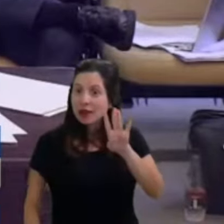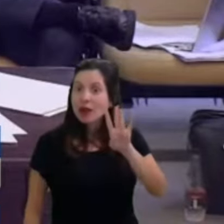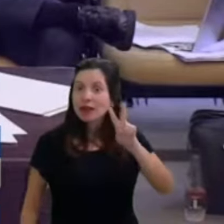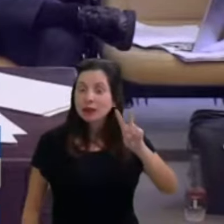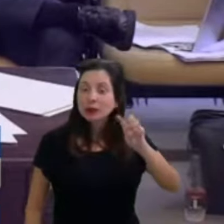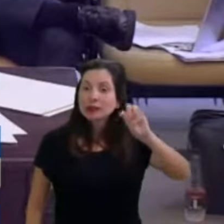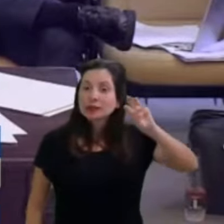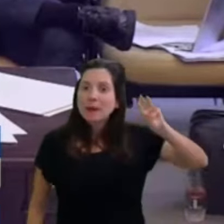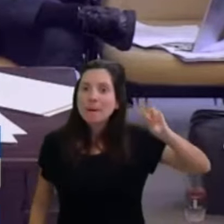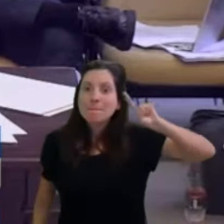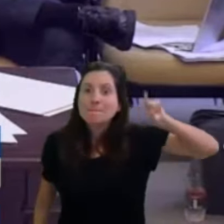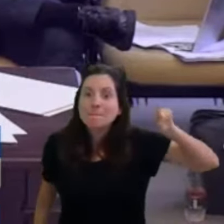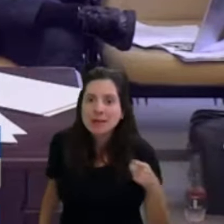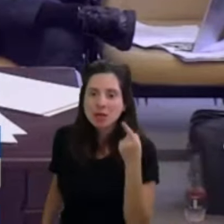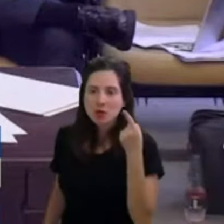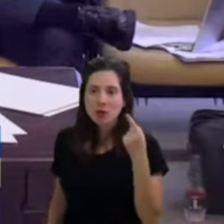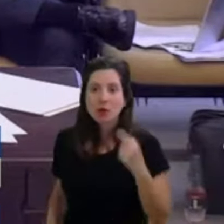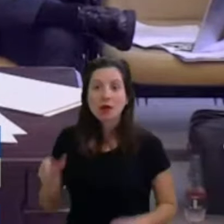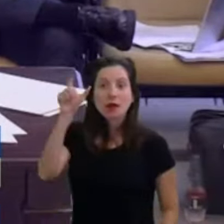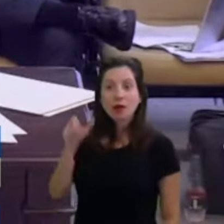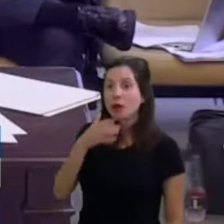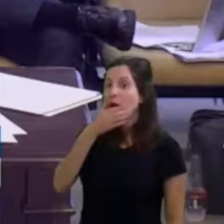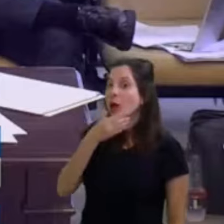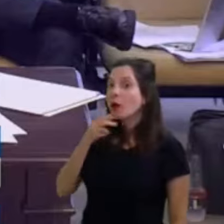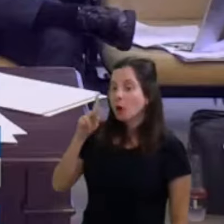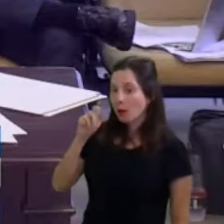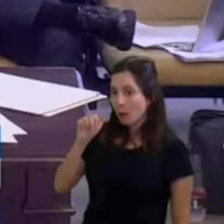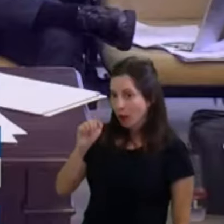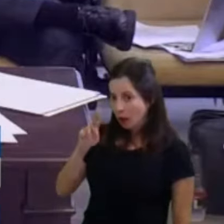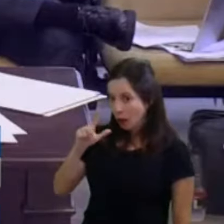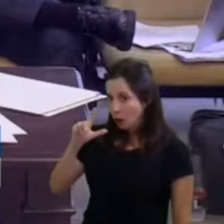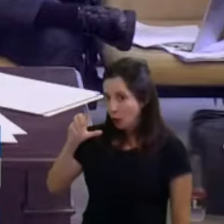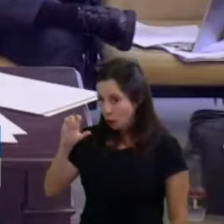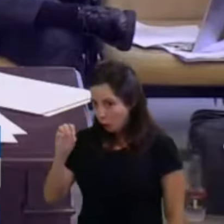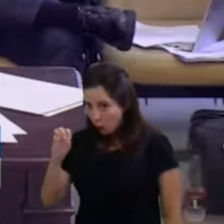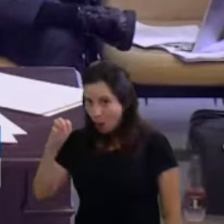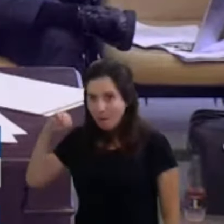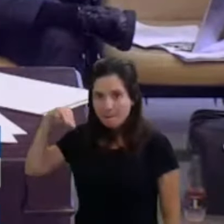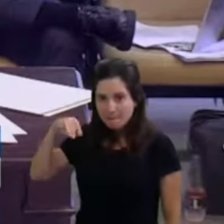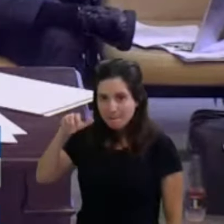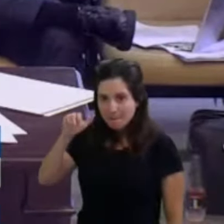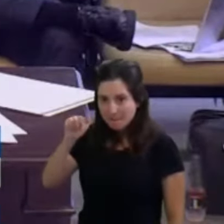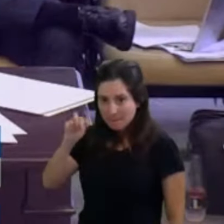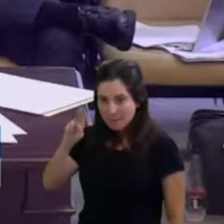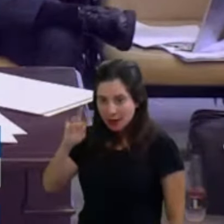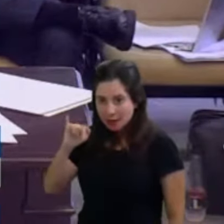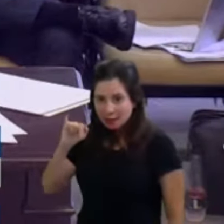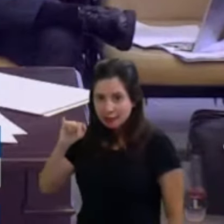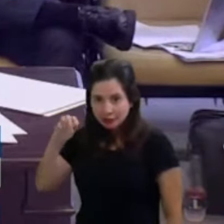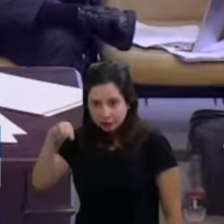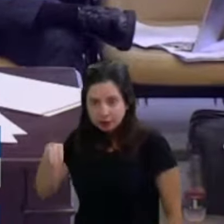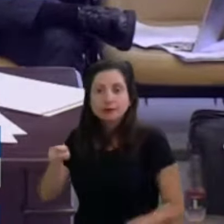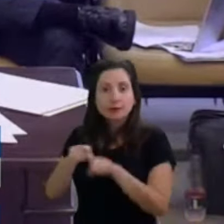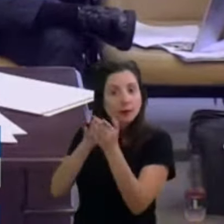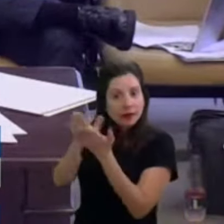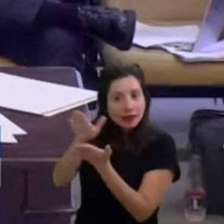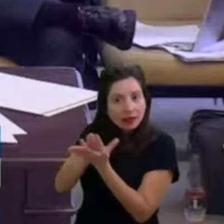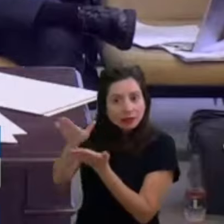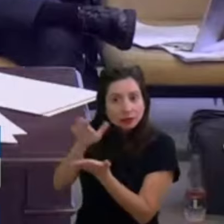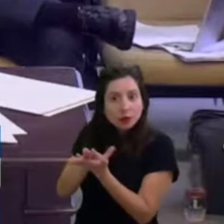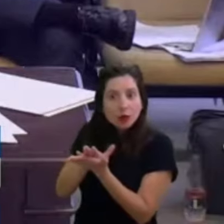viajar. E o Paulo Martins, cerca de 47 mil. Os investigados só em jatinho e carro com segurança no